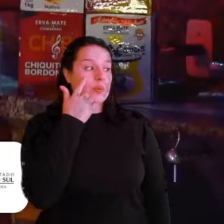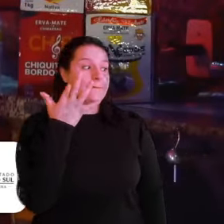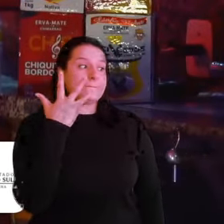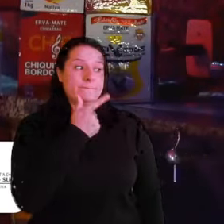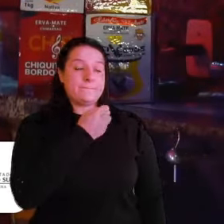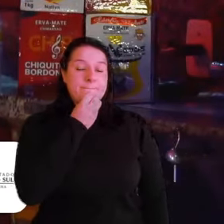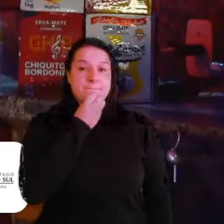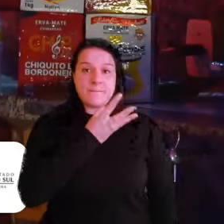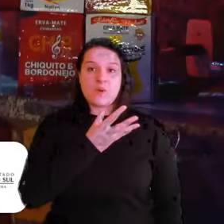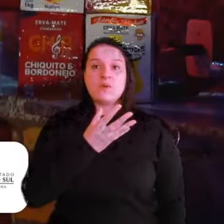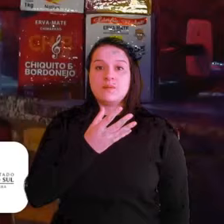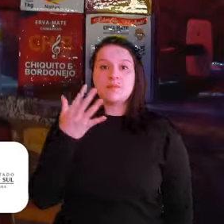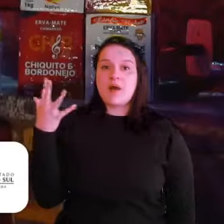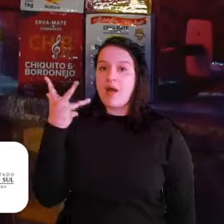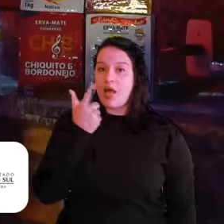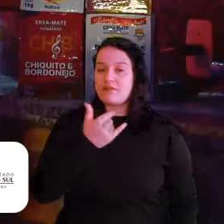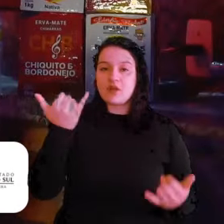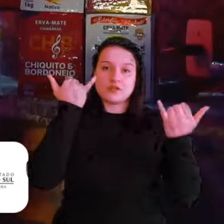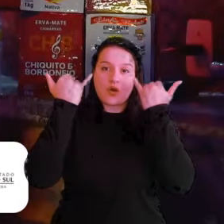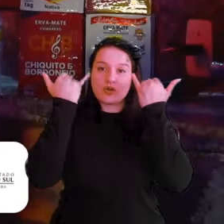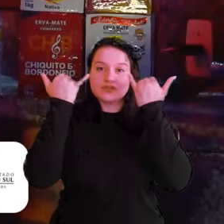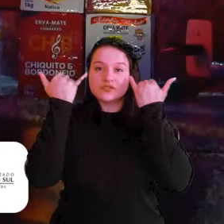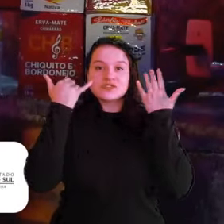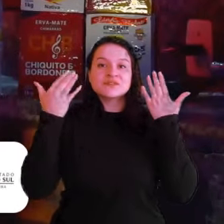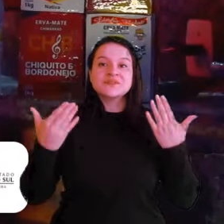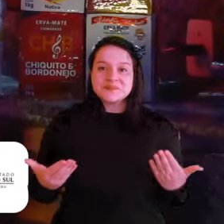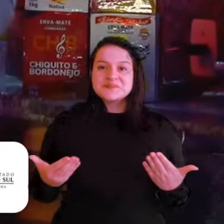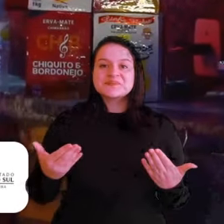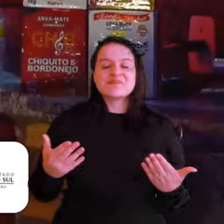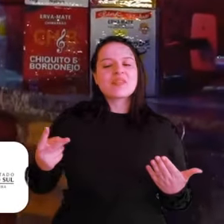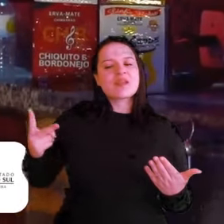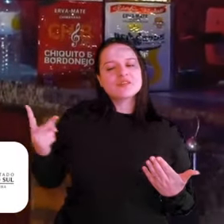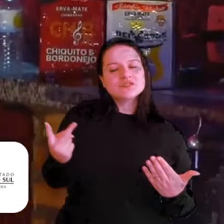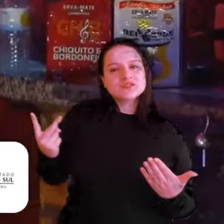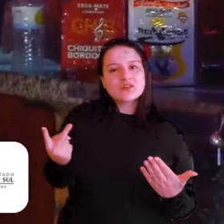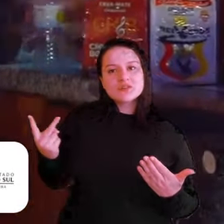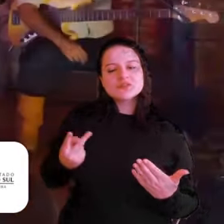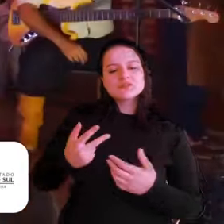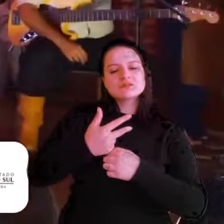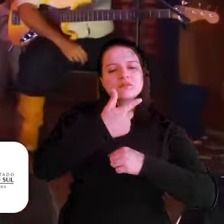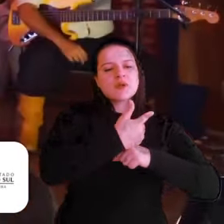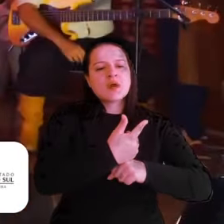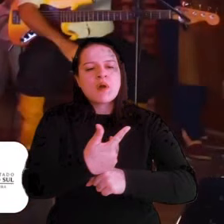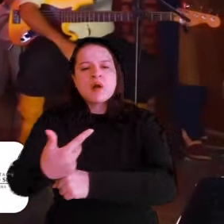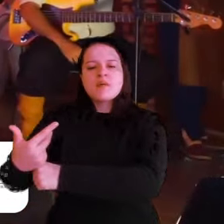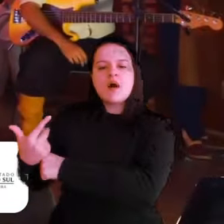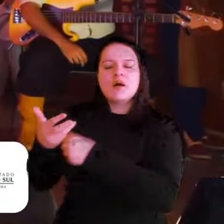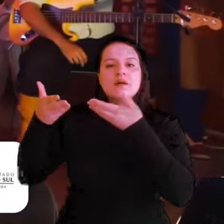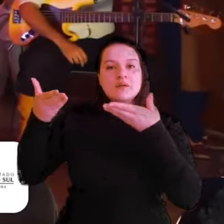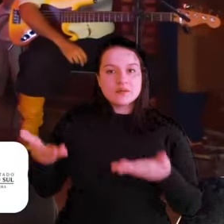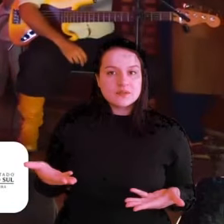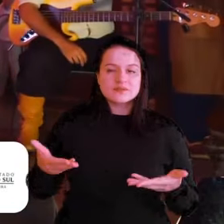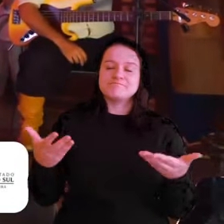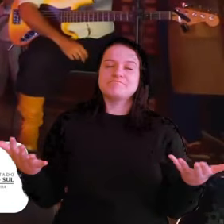Oh, coisa boa. Notícia maravilhosa pra nós aí, que fizemos e gravamos aqui no